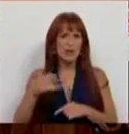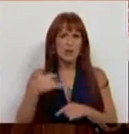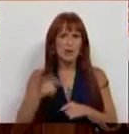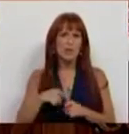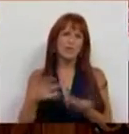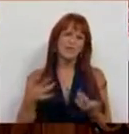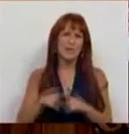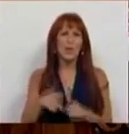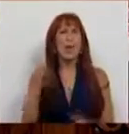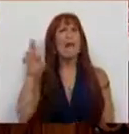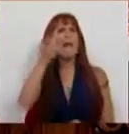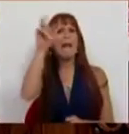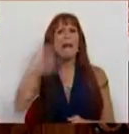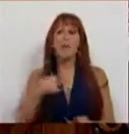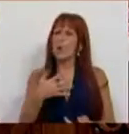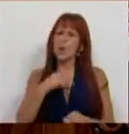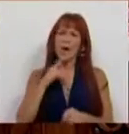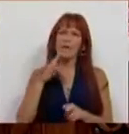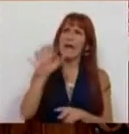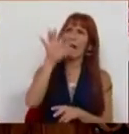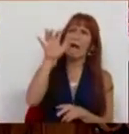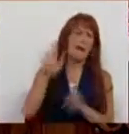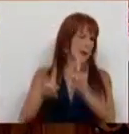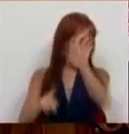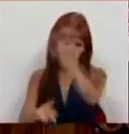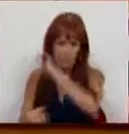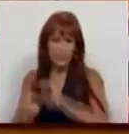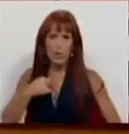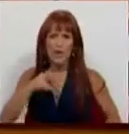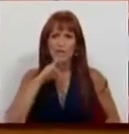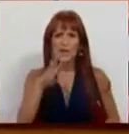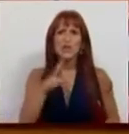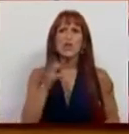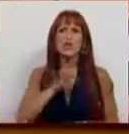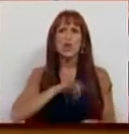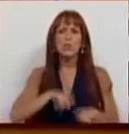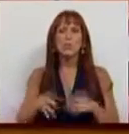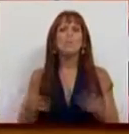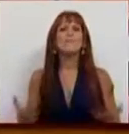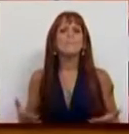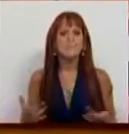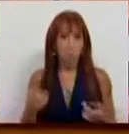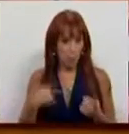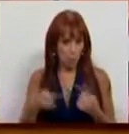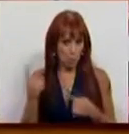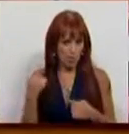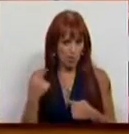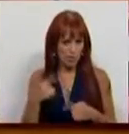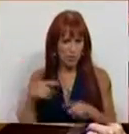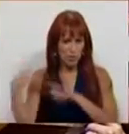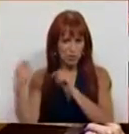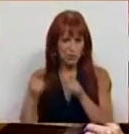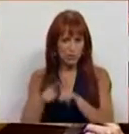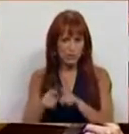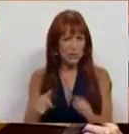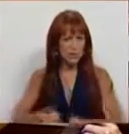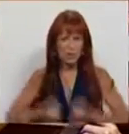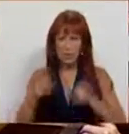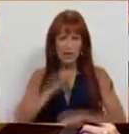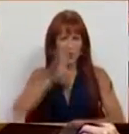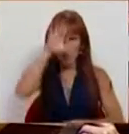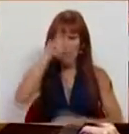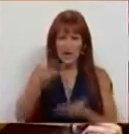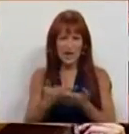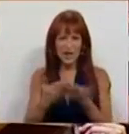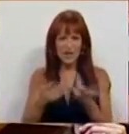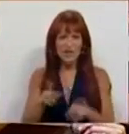Guerreiro ficaria na expectativa e eu não quero deixar na expectativa. Sr. Deputado, ontem o debate correu tão bem ao Sr. Ministro da